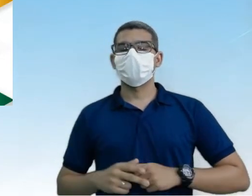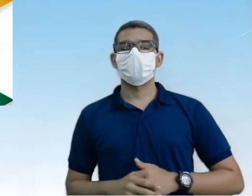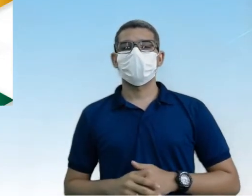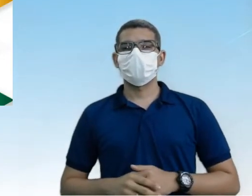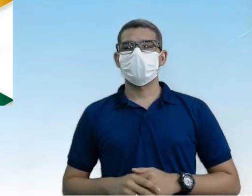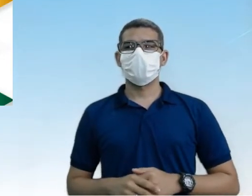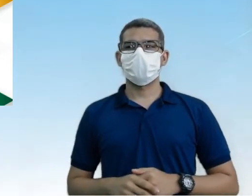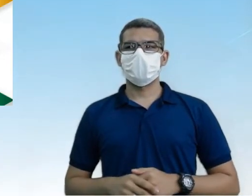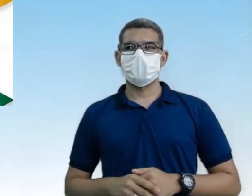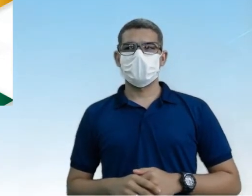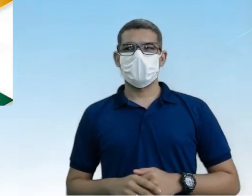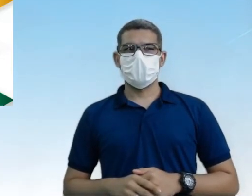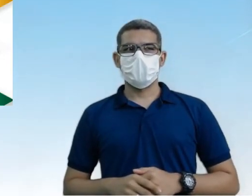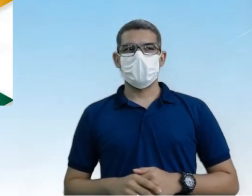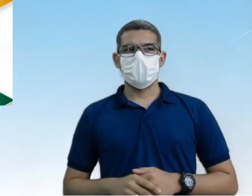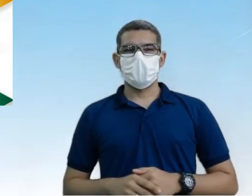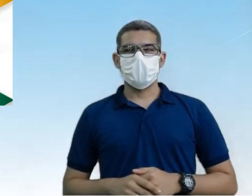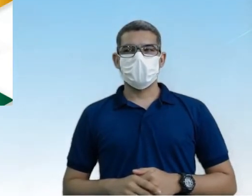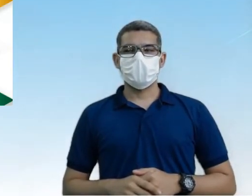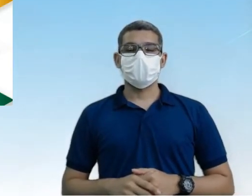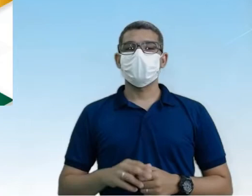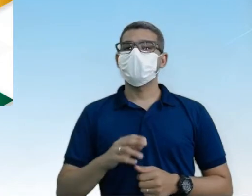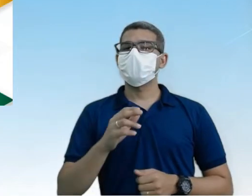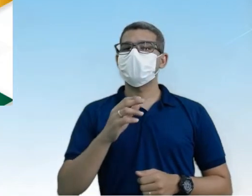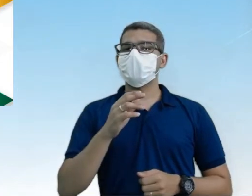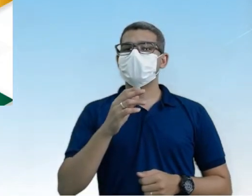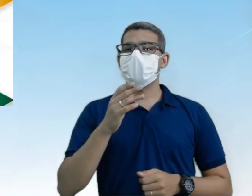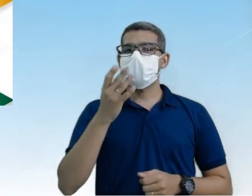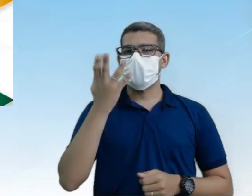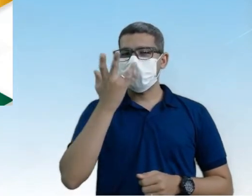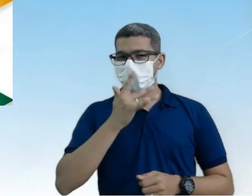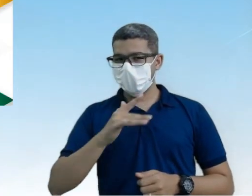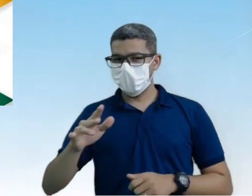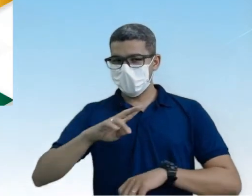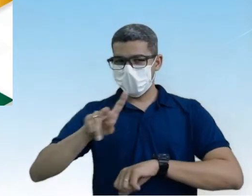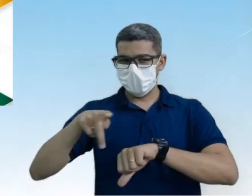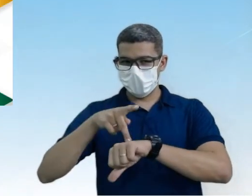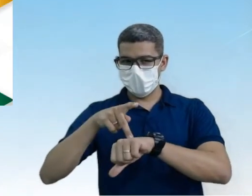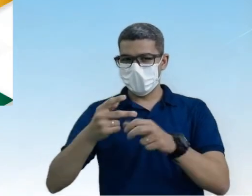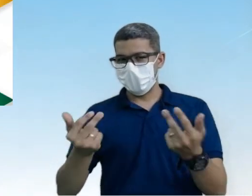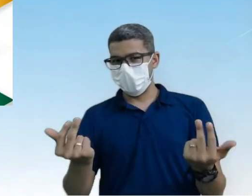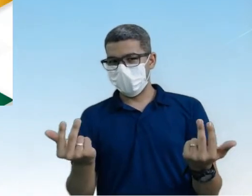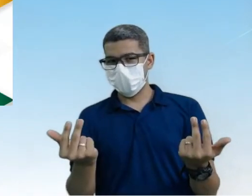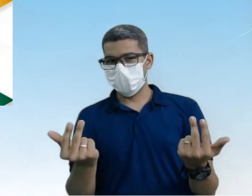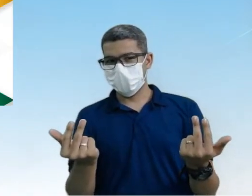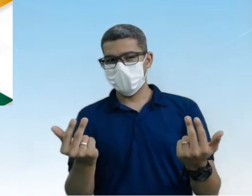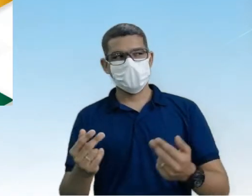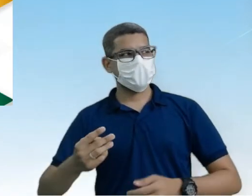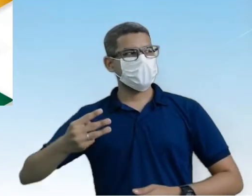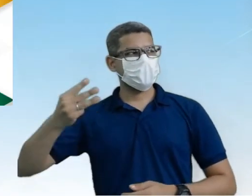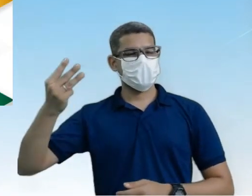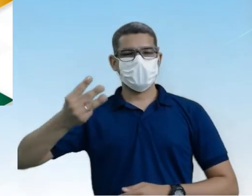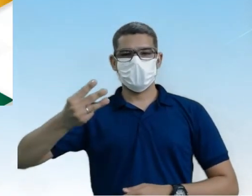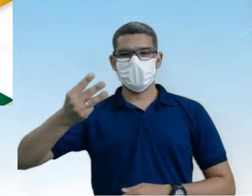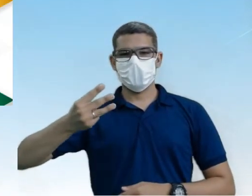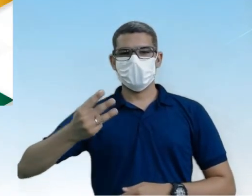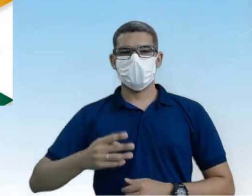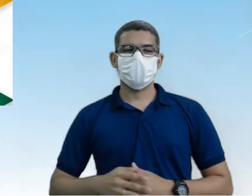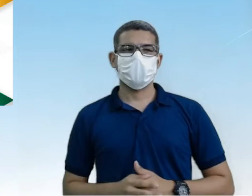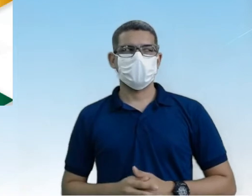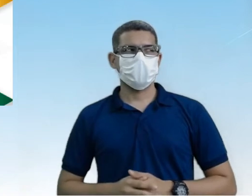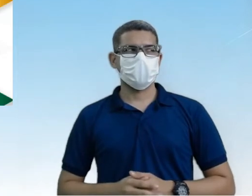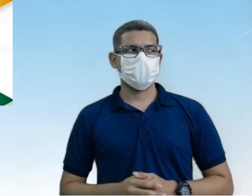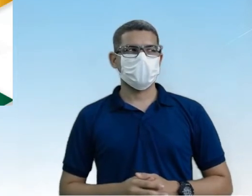same countries. As crianças são dos mesmos países. And number 3, the aid for refugee